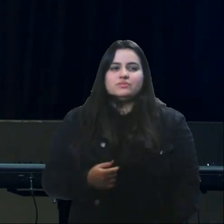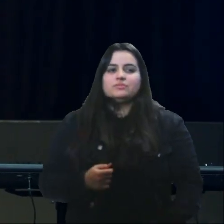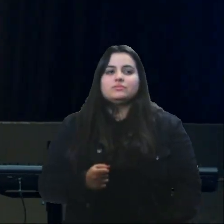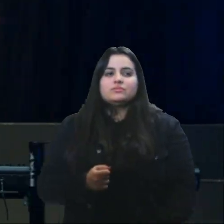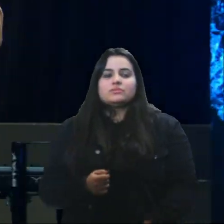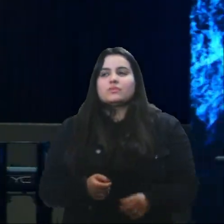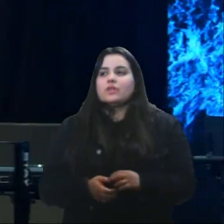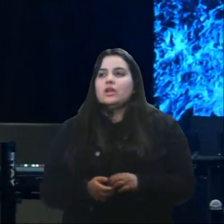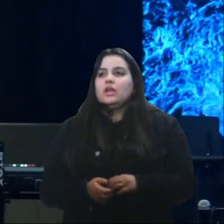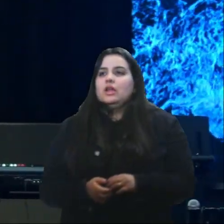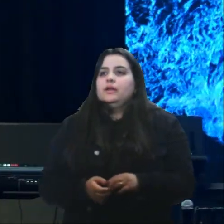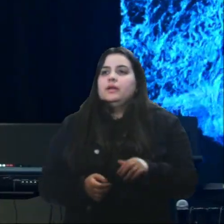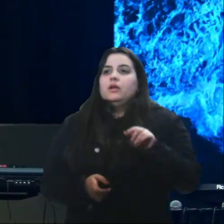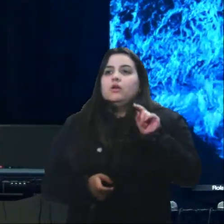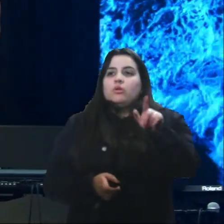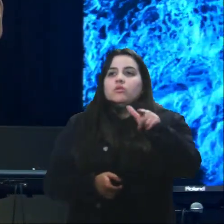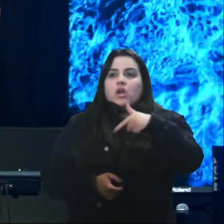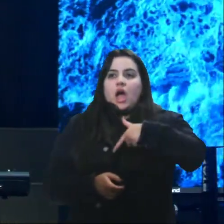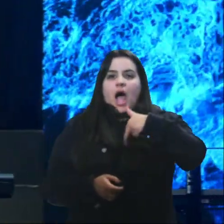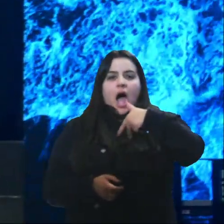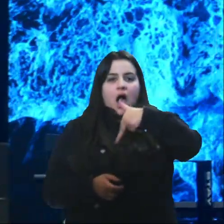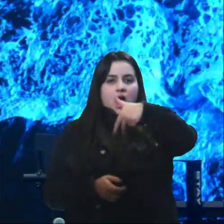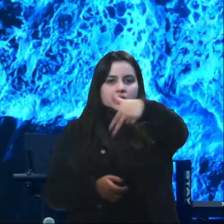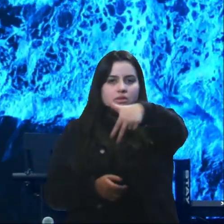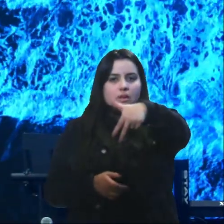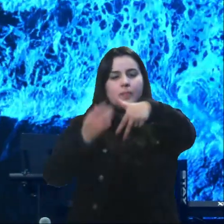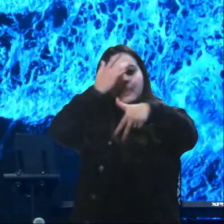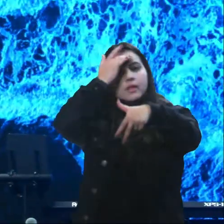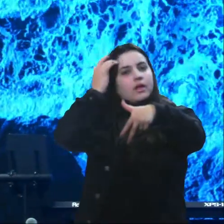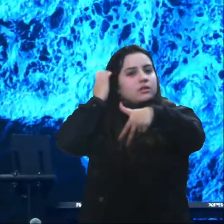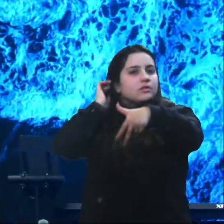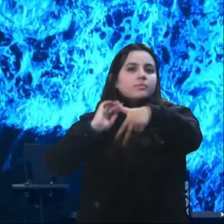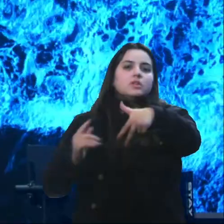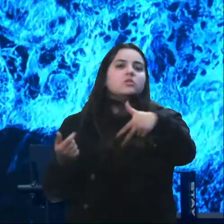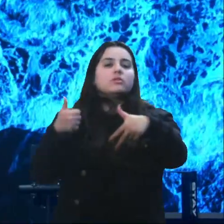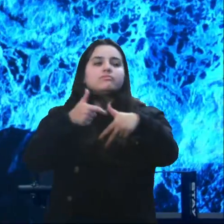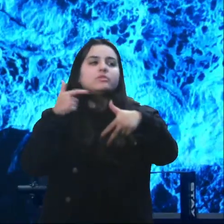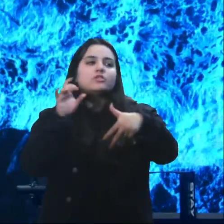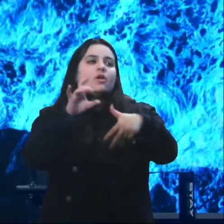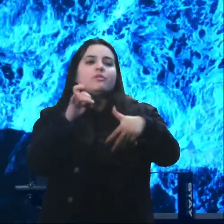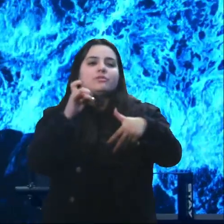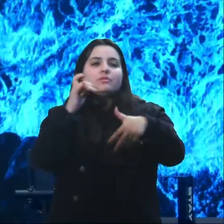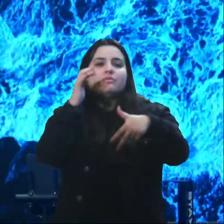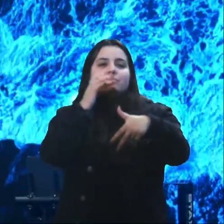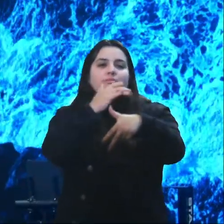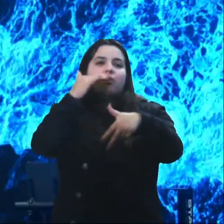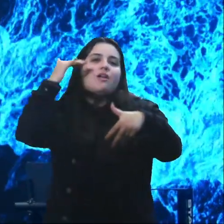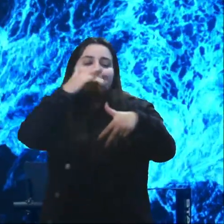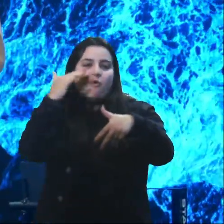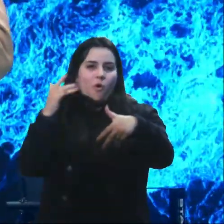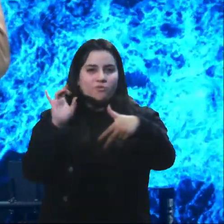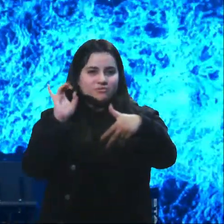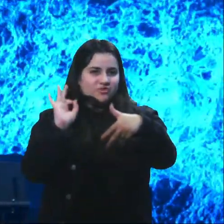Quando você anda, as pessoas sentem apenas o seu perfume da Victoria's